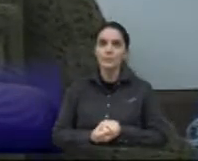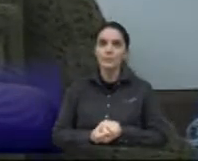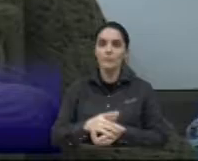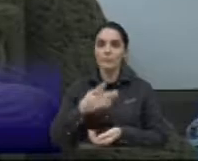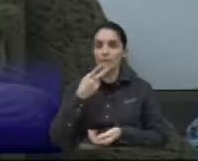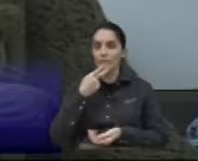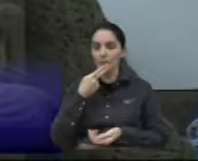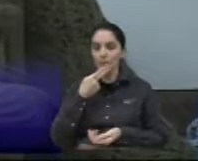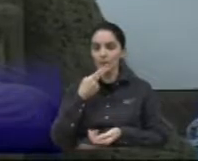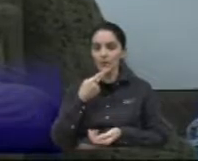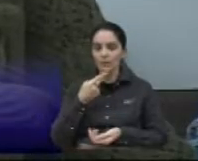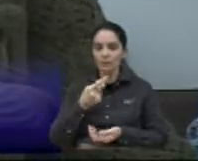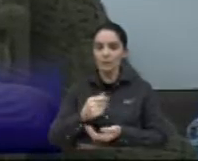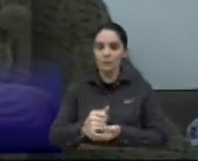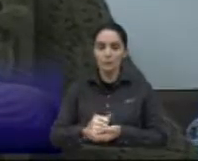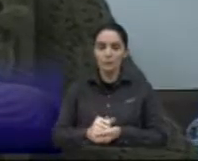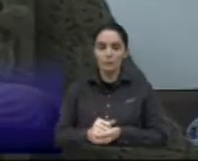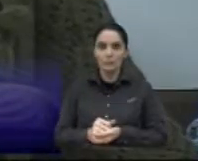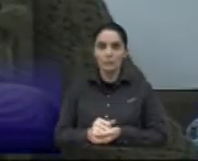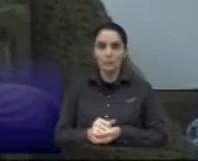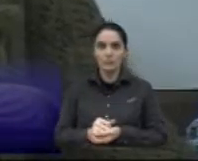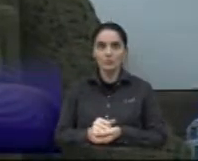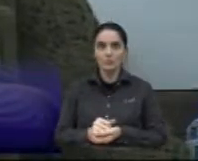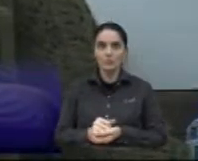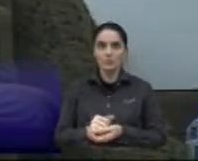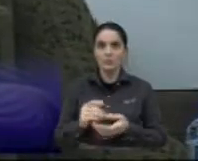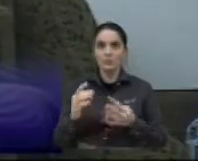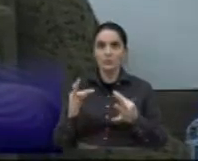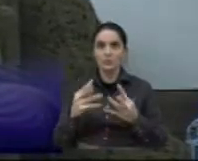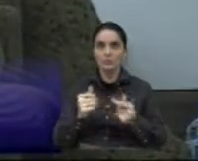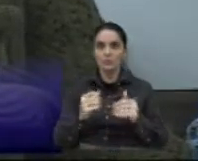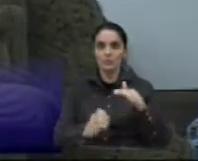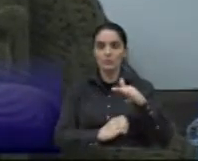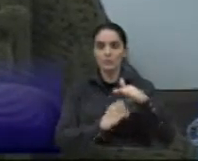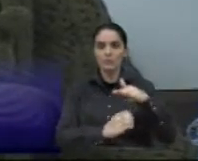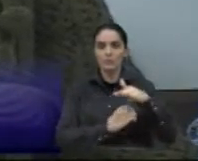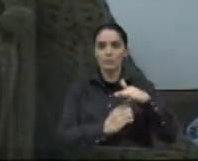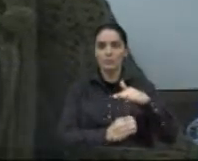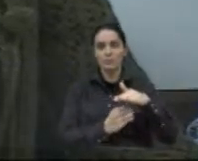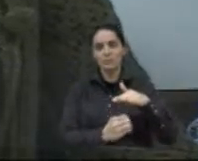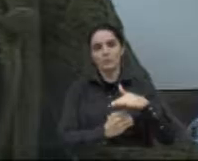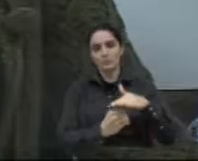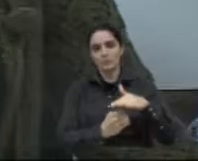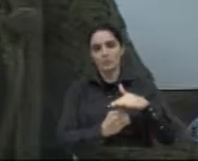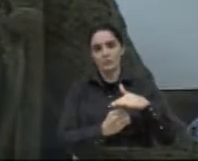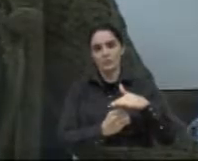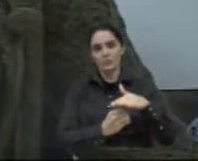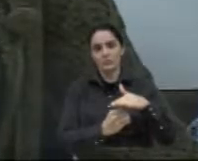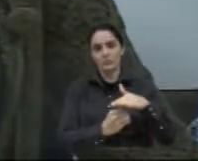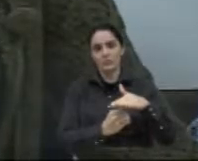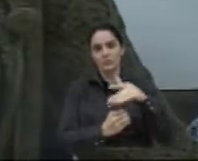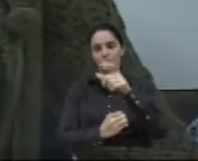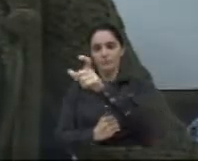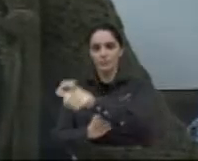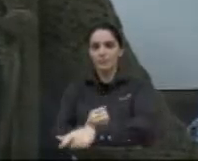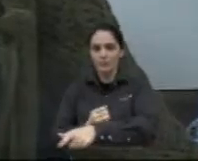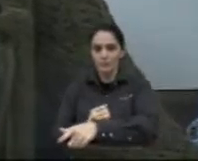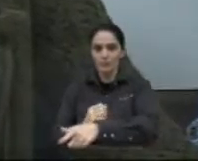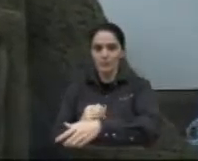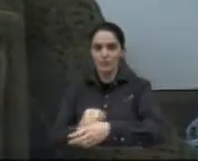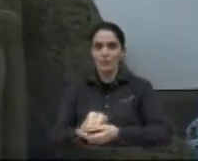aqui de toda a parte de empreendedorismo do senhor Geraldo, que veio a essa casa e